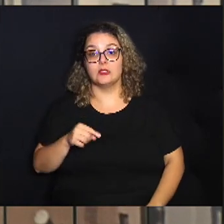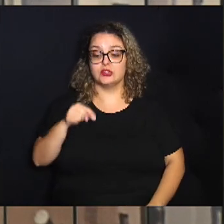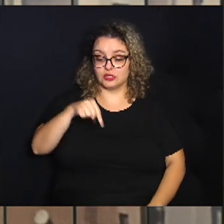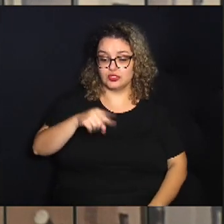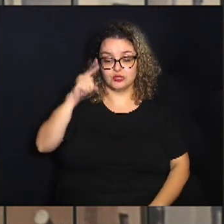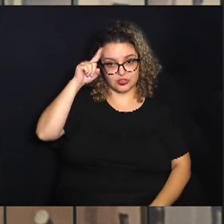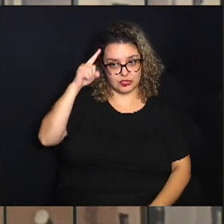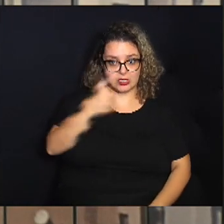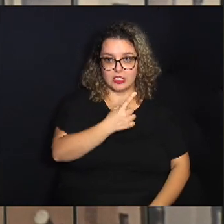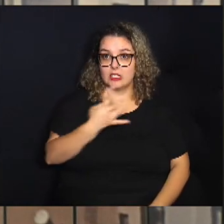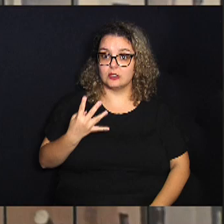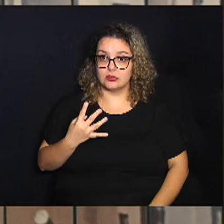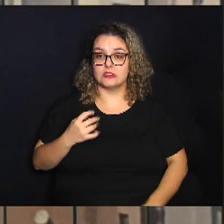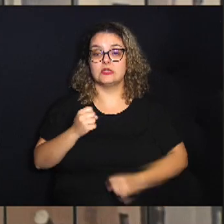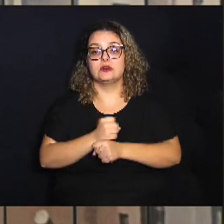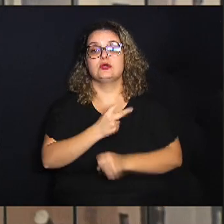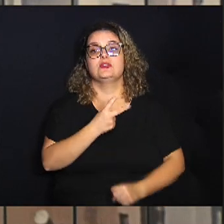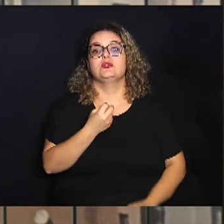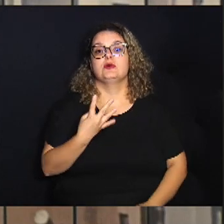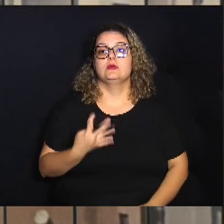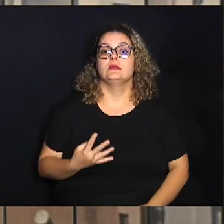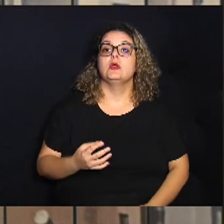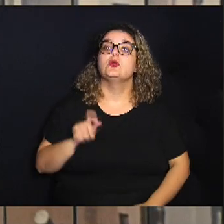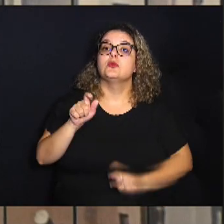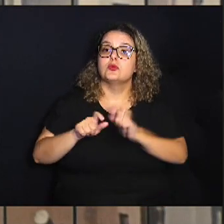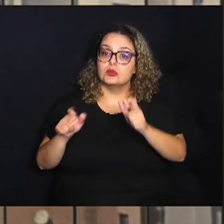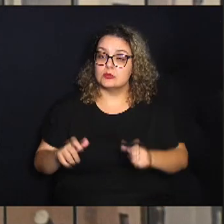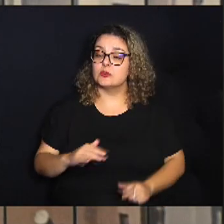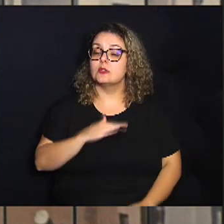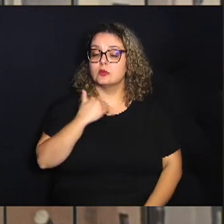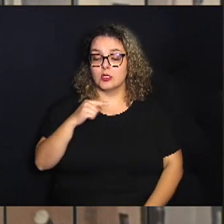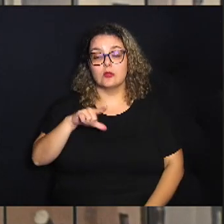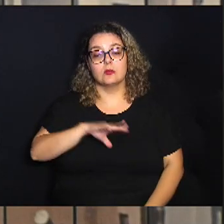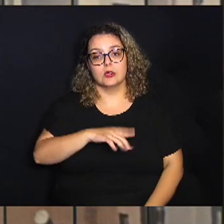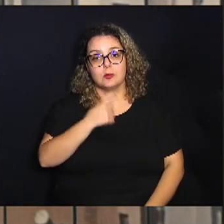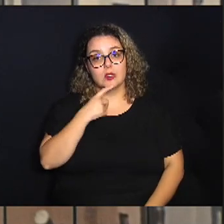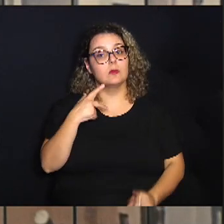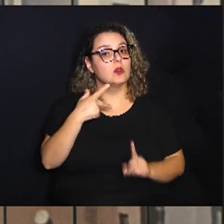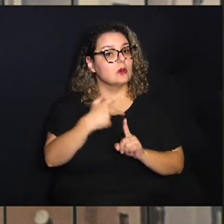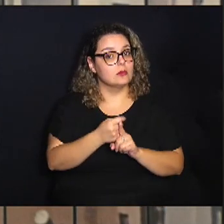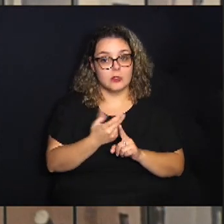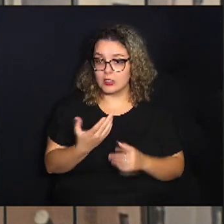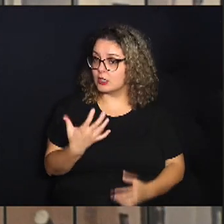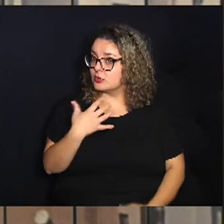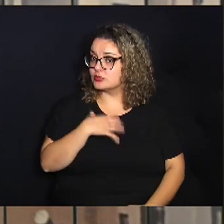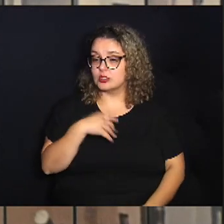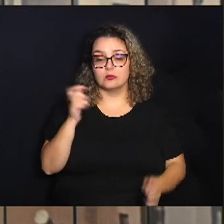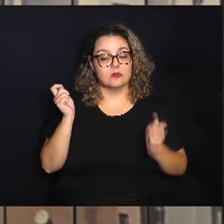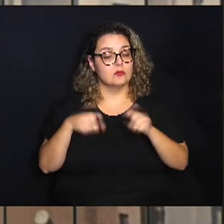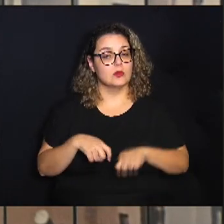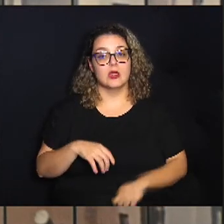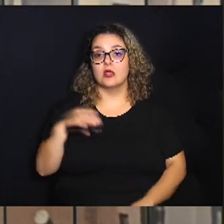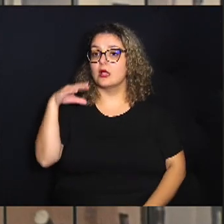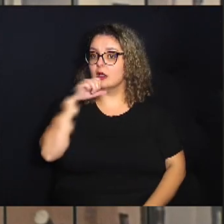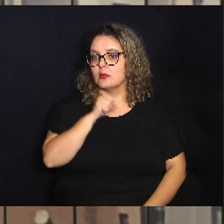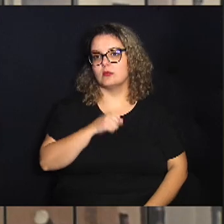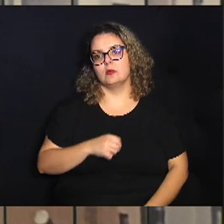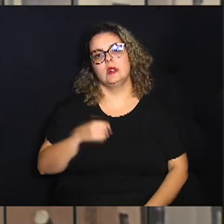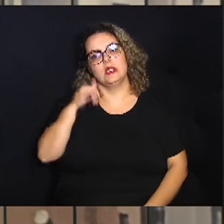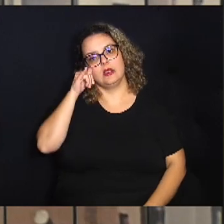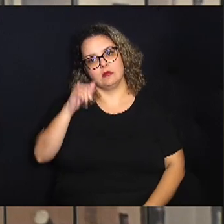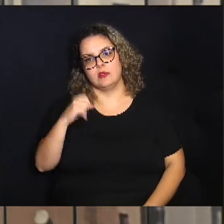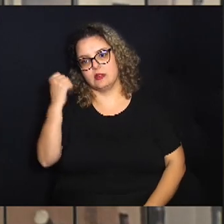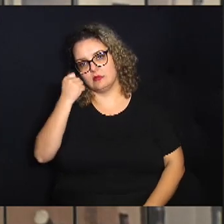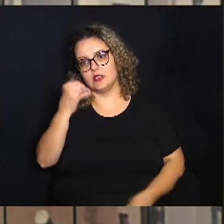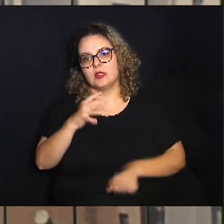ano de 2024, a doença já matou duas pessoas em Campinas e a vacinação é a forma mais eficaz para evitar o agravamento